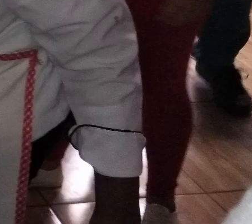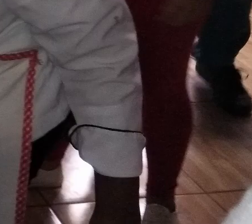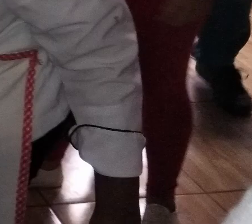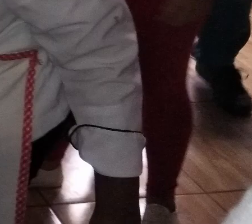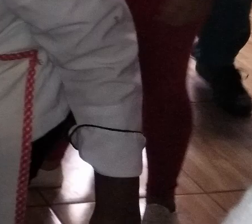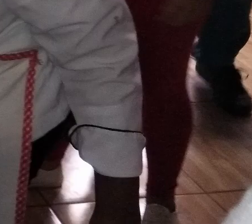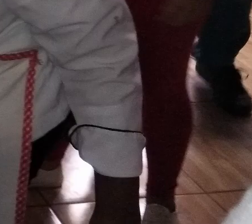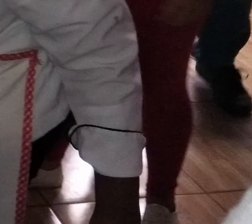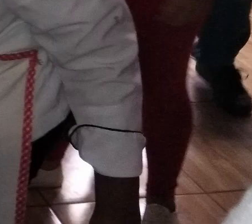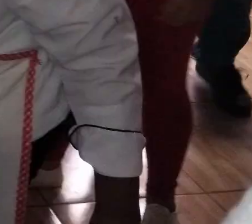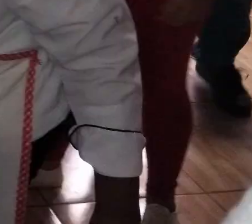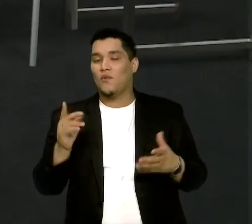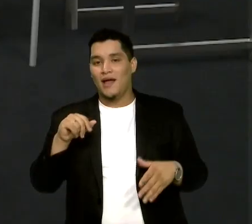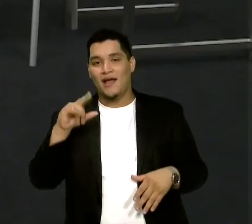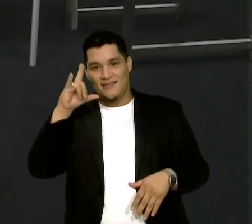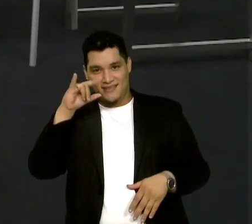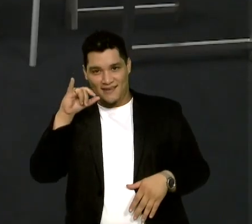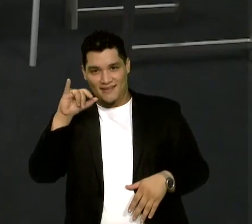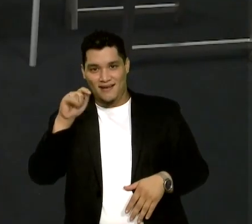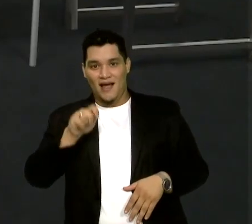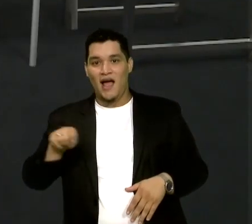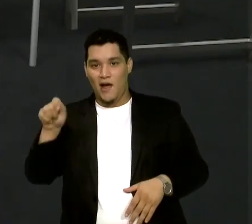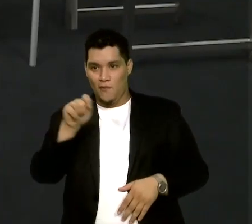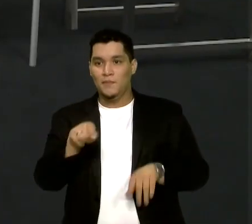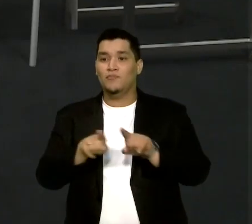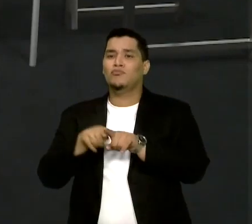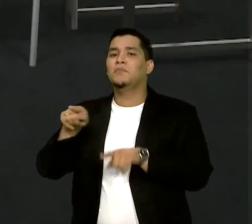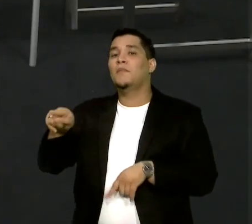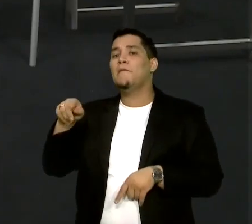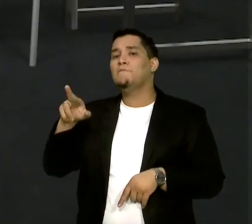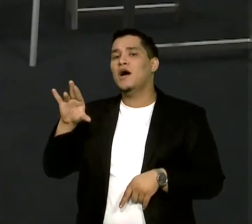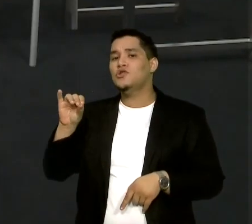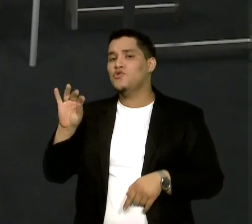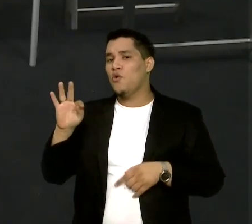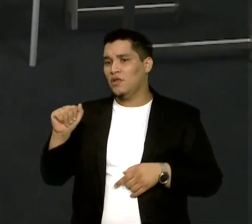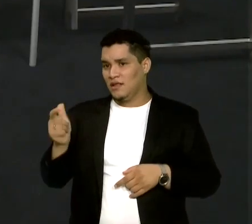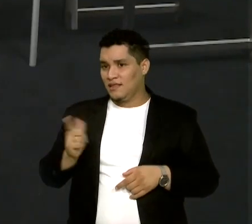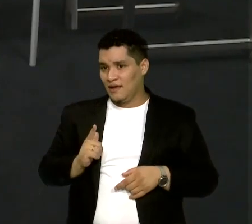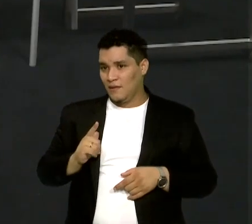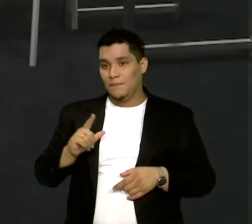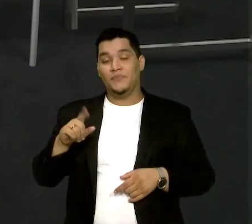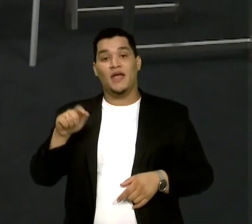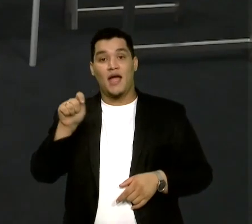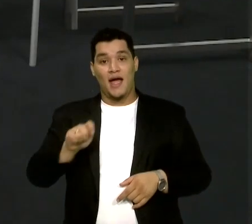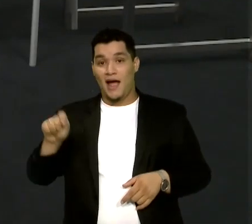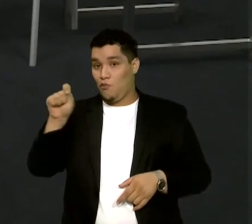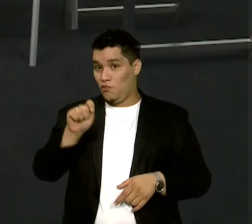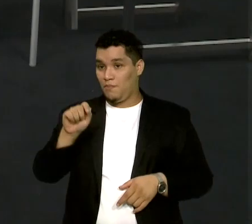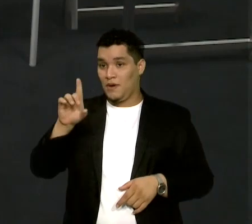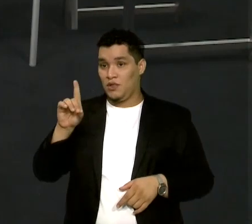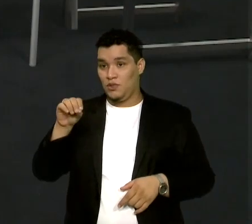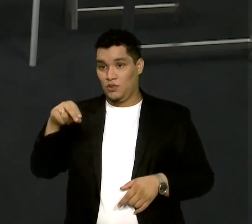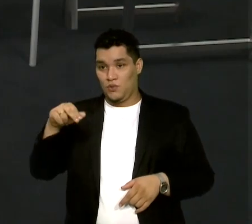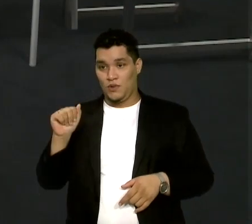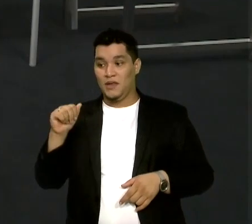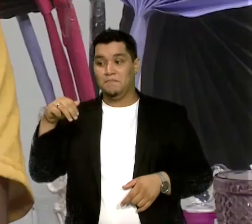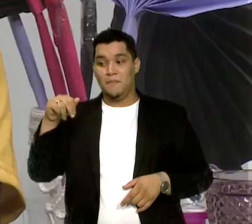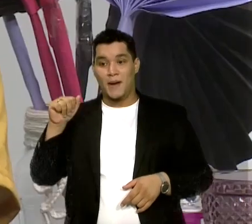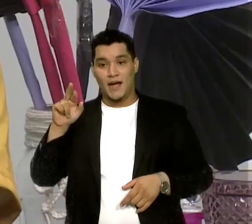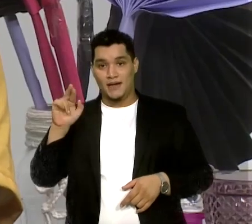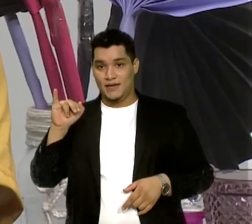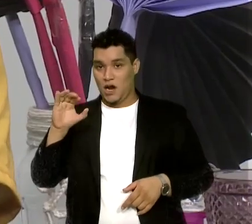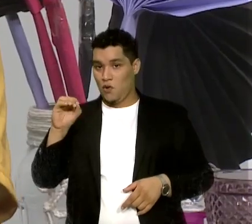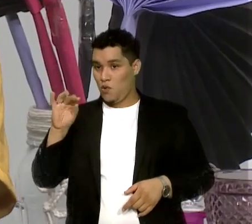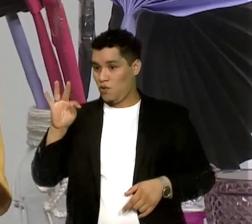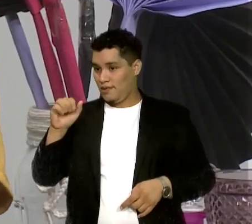pessoal conhecer um pouco mais, e lá o Instituto Maricota também tem, né? O Instituto Maricota é o arroba, Dona Maricota Instituto Escolar.